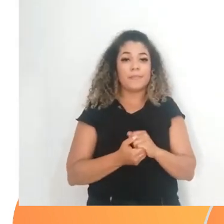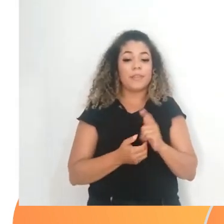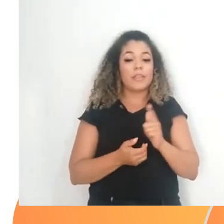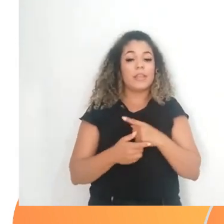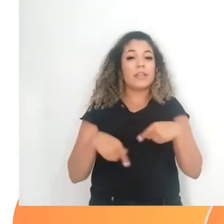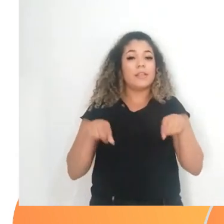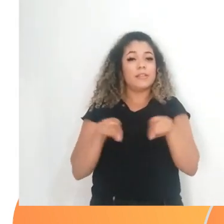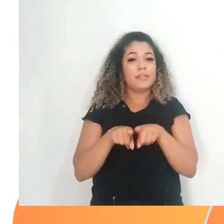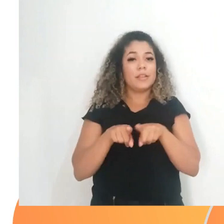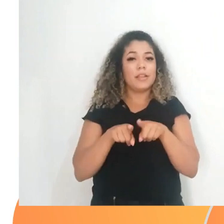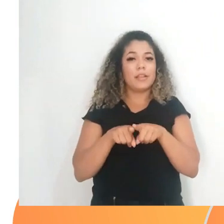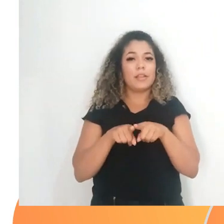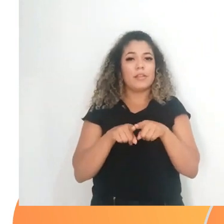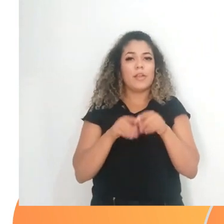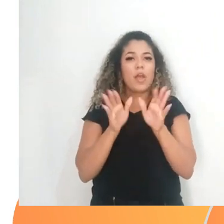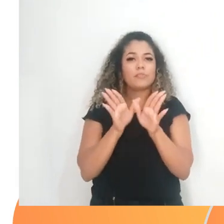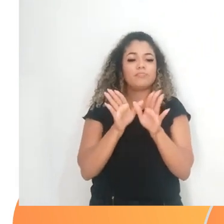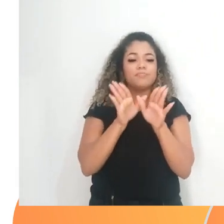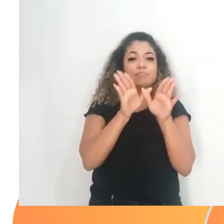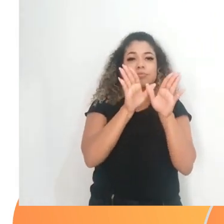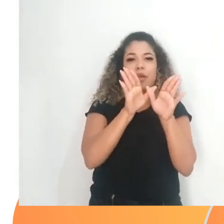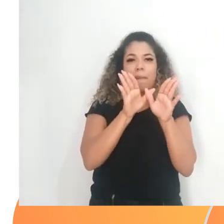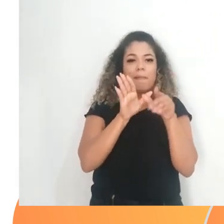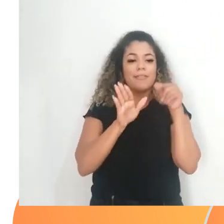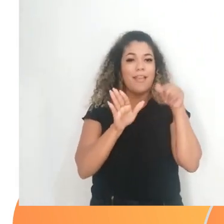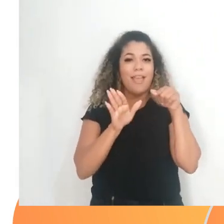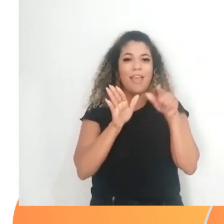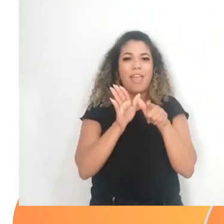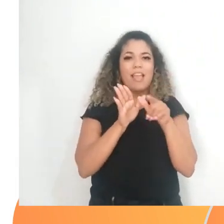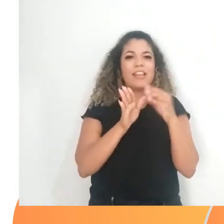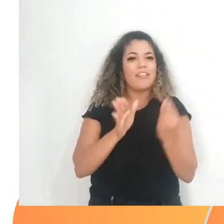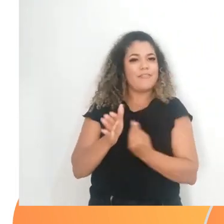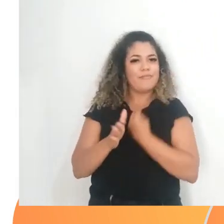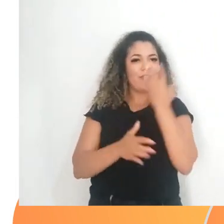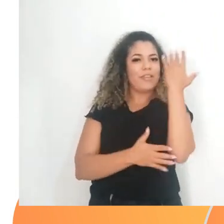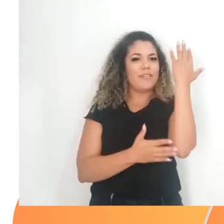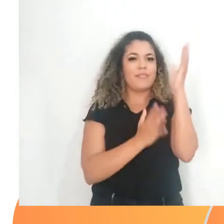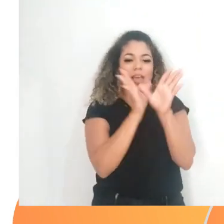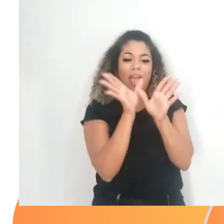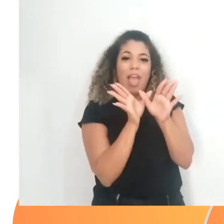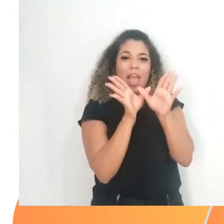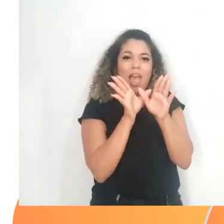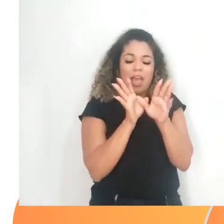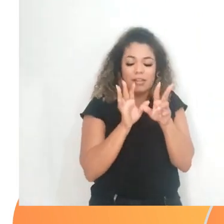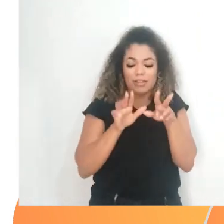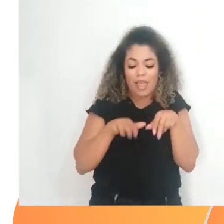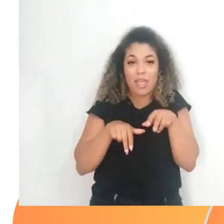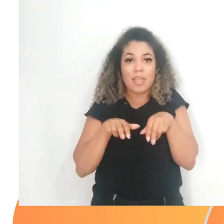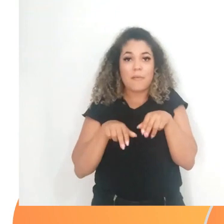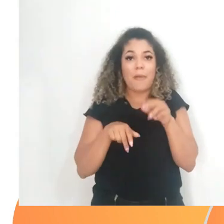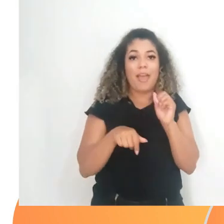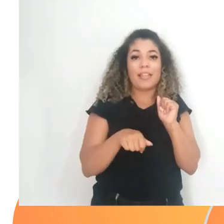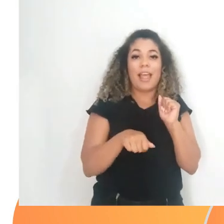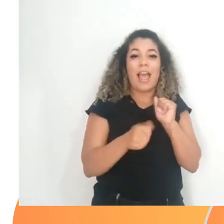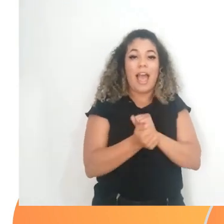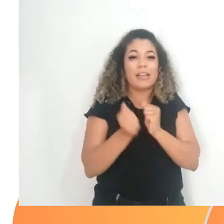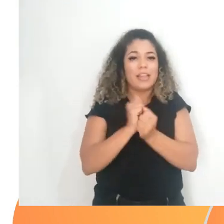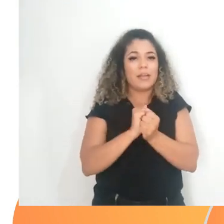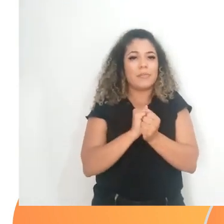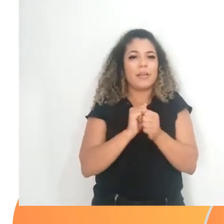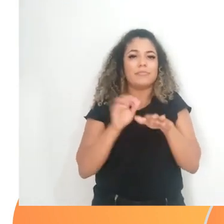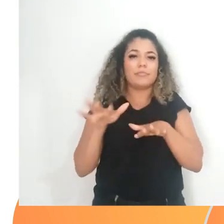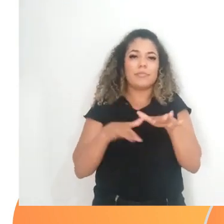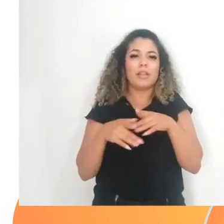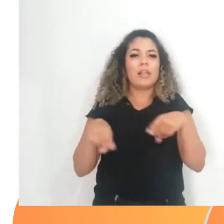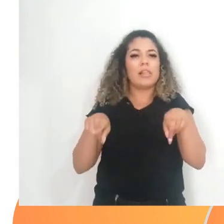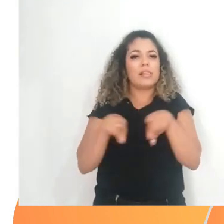Nós também temos os pássaros. Os pássaros são animais arbóreos que têm asas e pernas adaptadas para se movimentarem